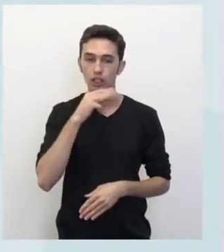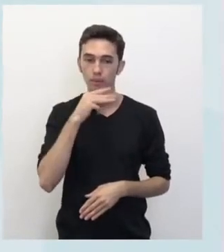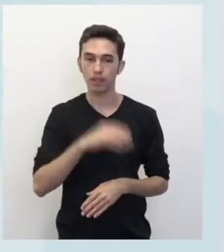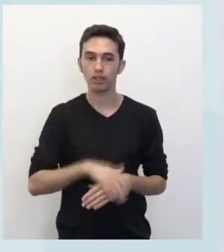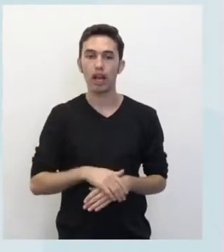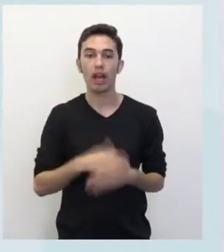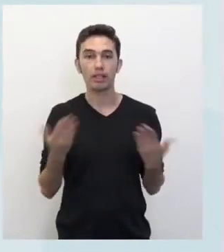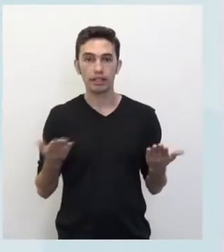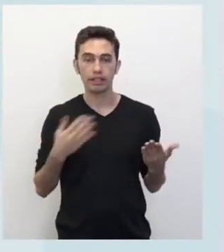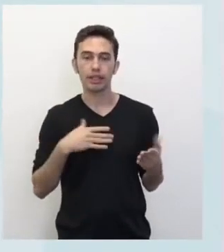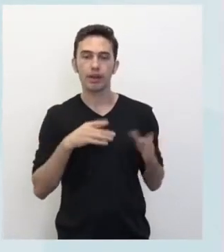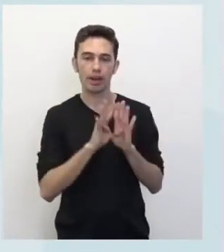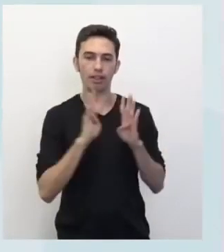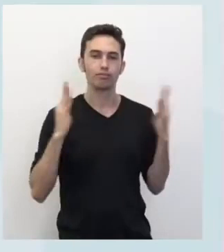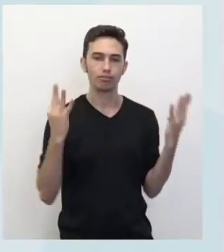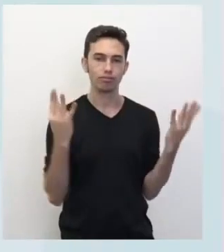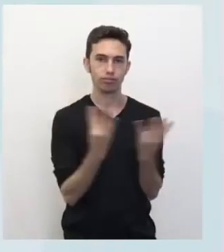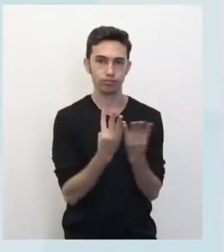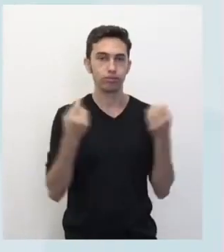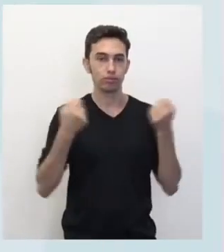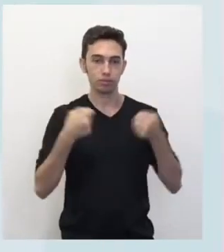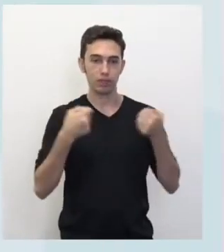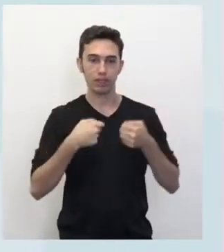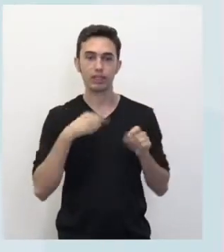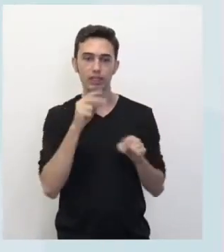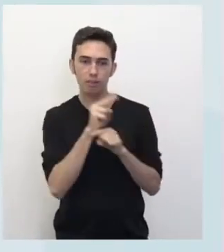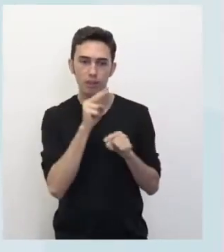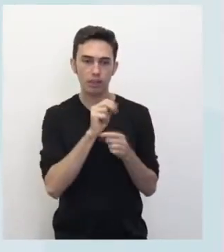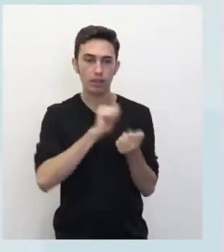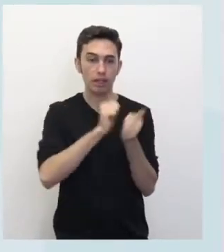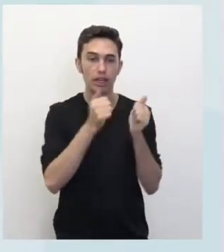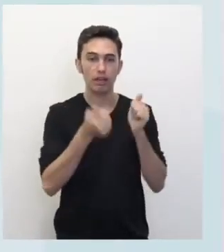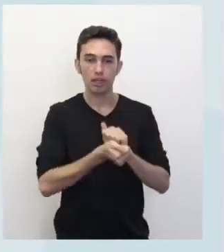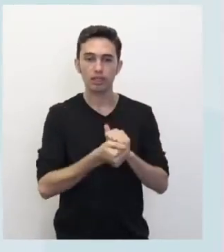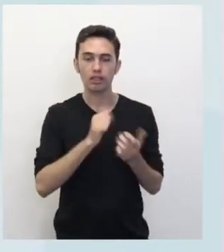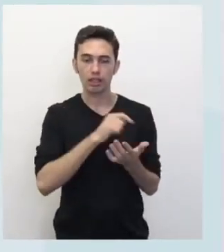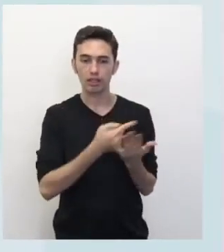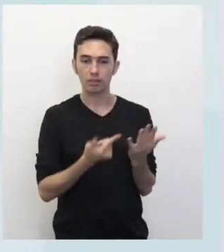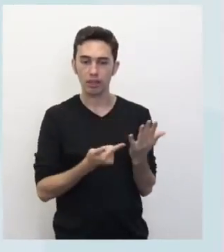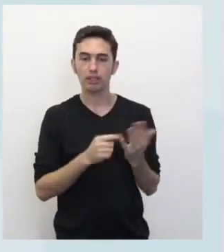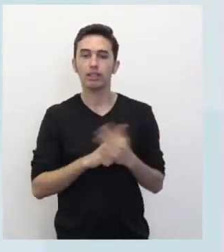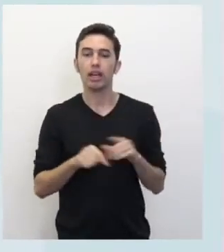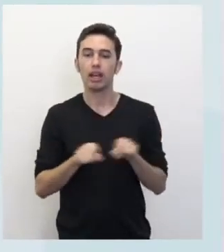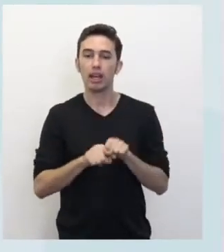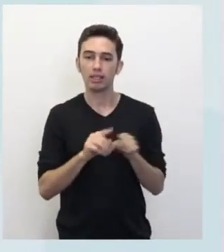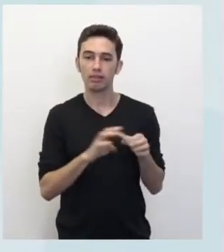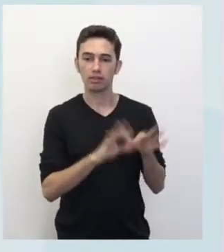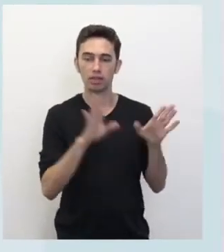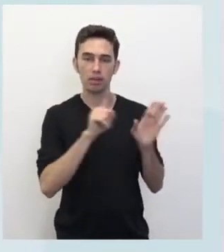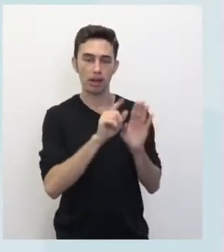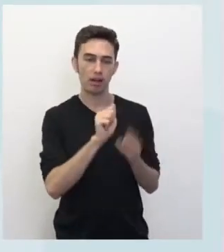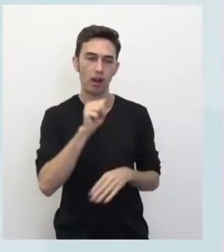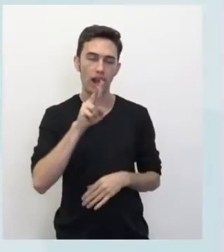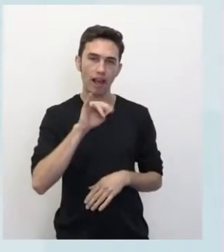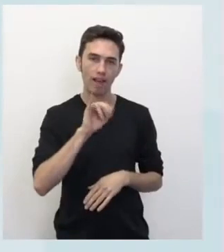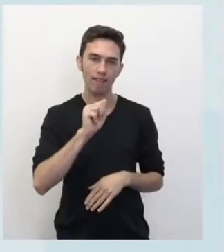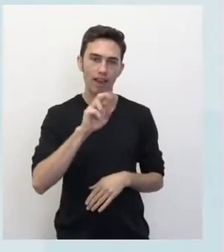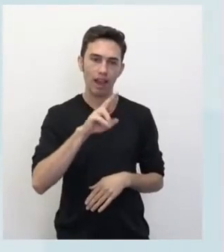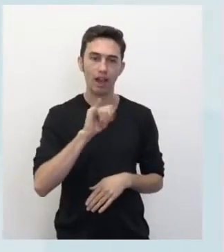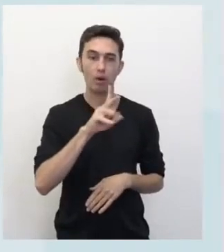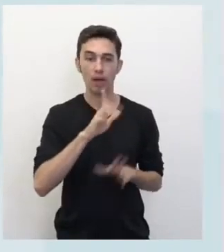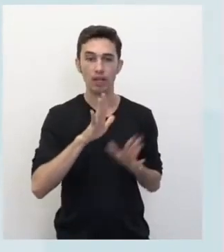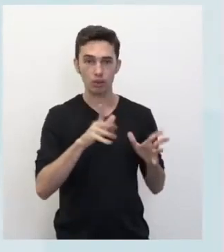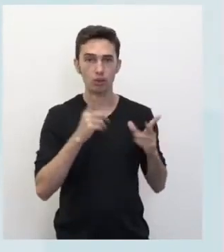uma rigorosa quarentena para adaptação e observação da espécie. Elas foram liberadas no aviário, mas ainda estão em isolamento